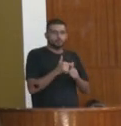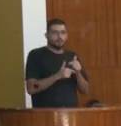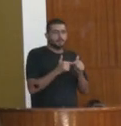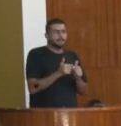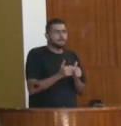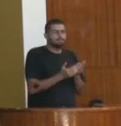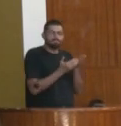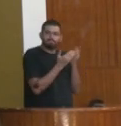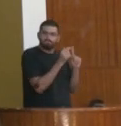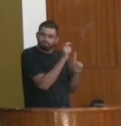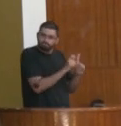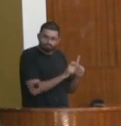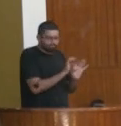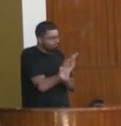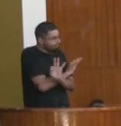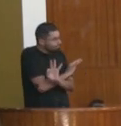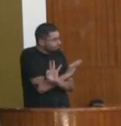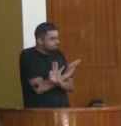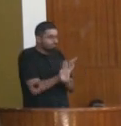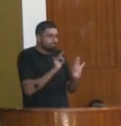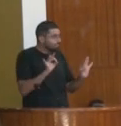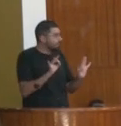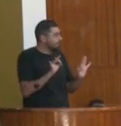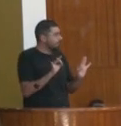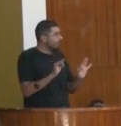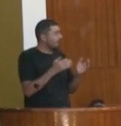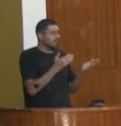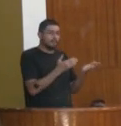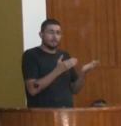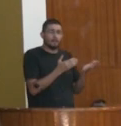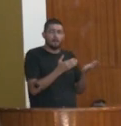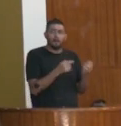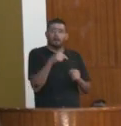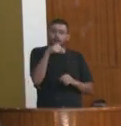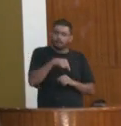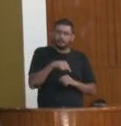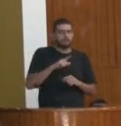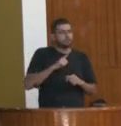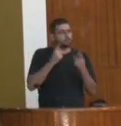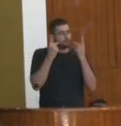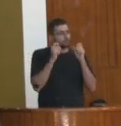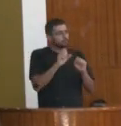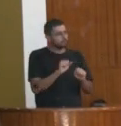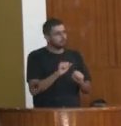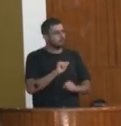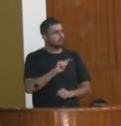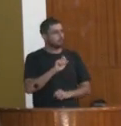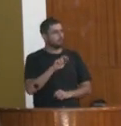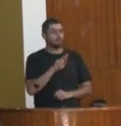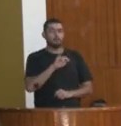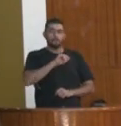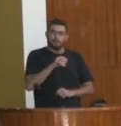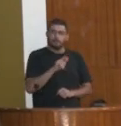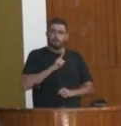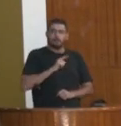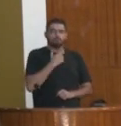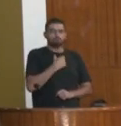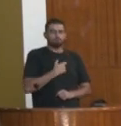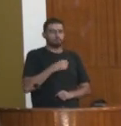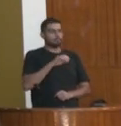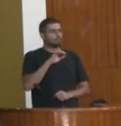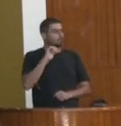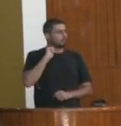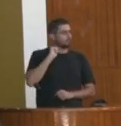tão excelência que ele vai receber, vai ser contemplado como a honraria da LED, que é a medalha Tiradentes.